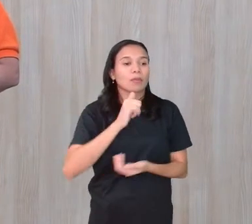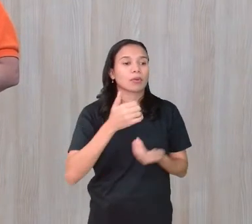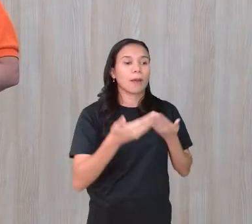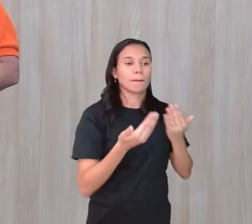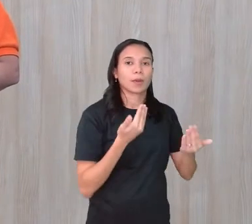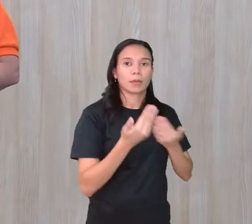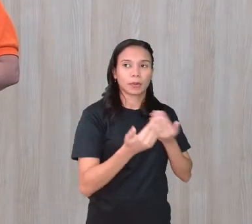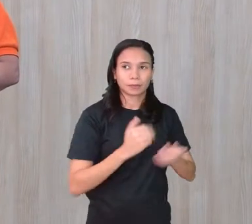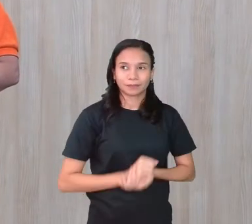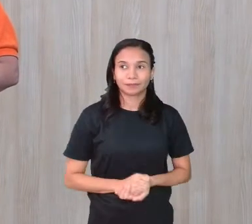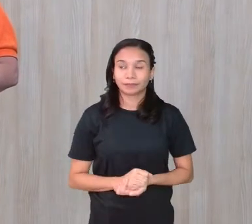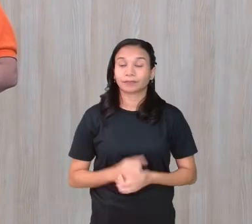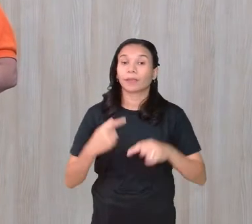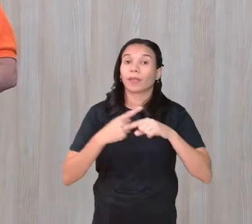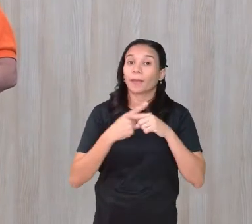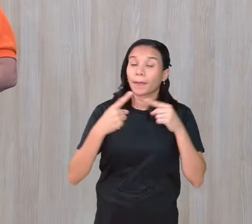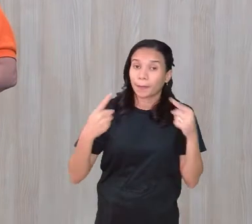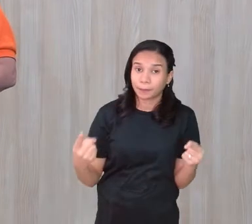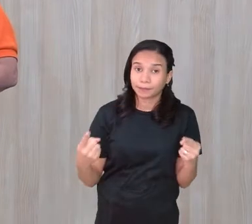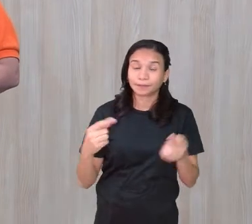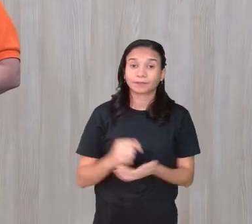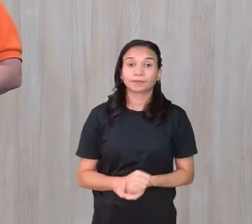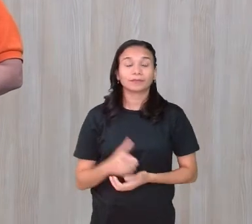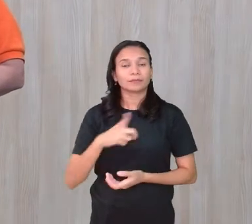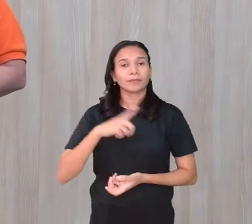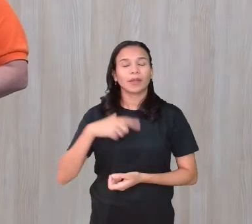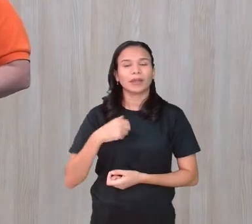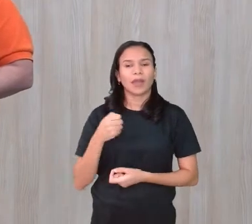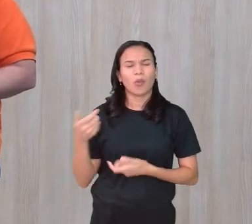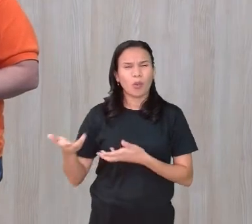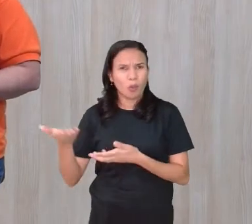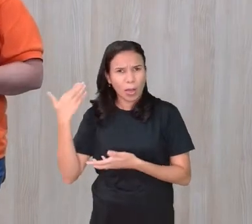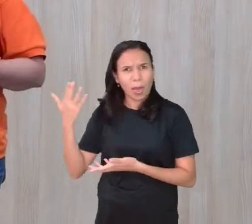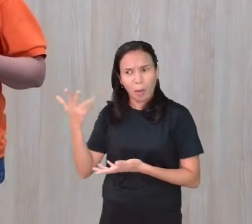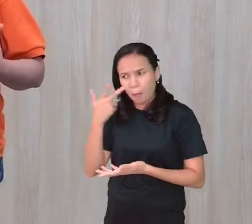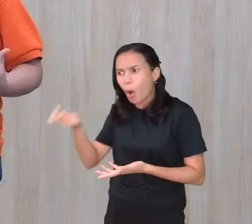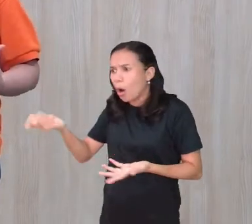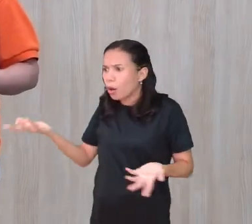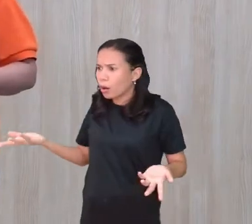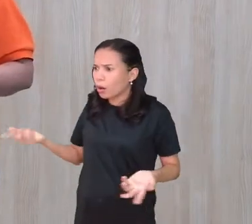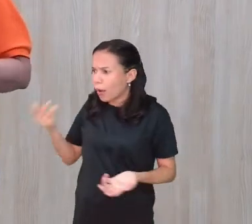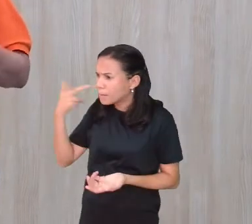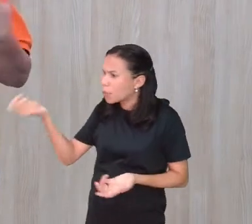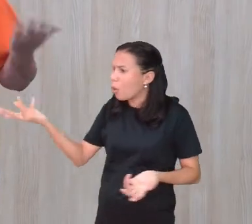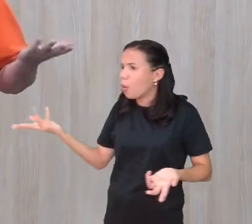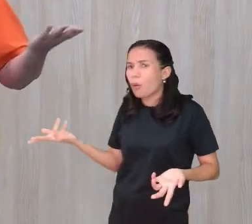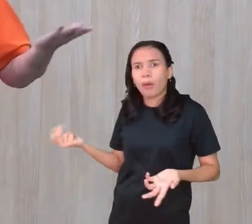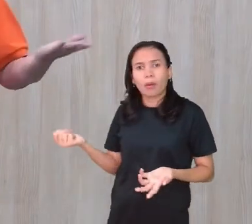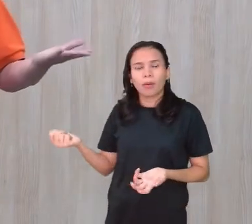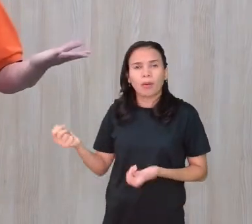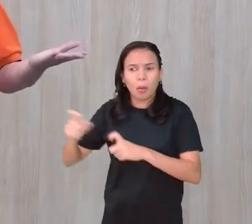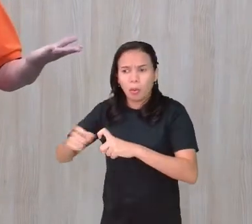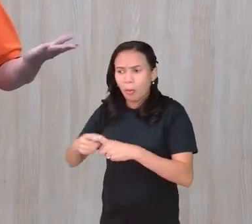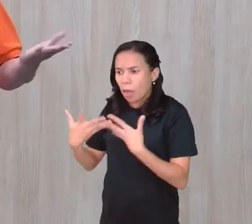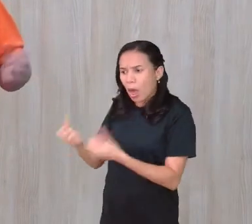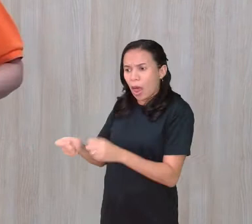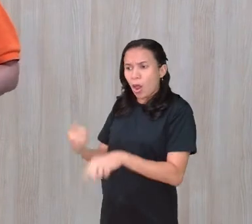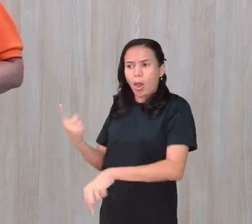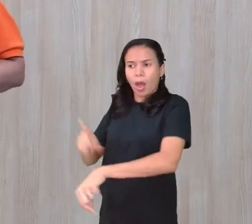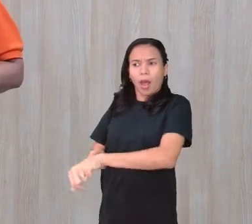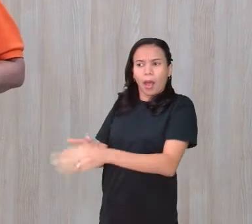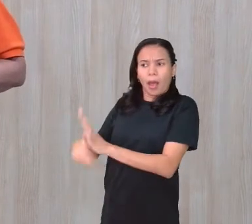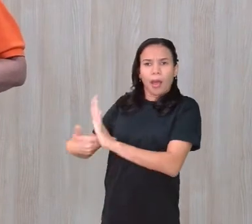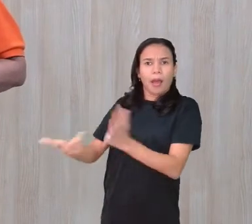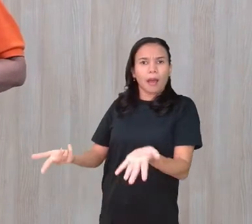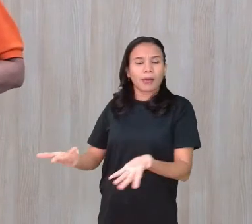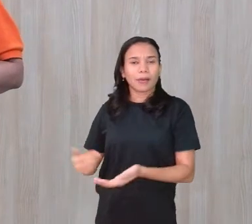posto. Só que essa expressão anterior, não é? Pô, meu, o médico vai atender ou não? É assim,